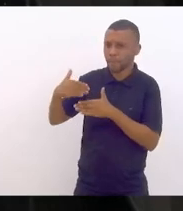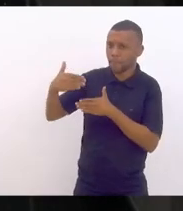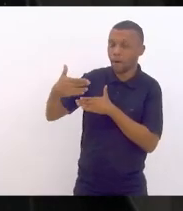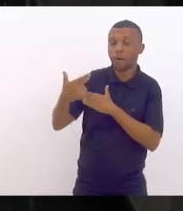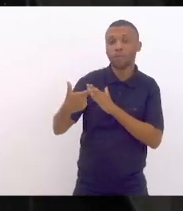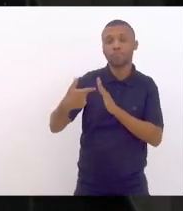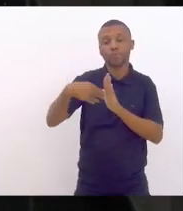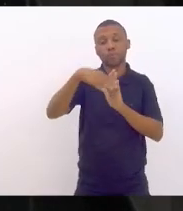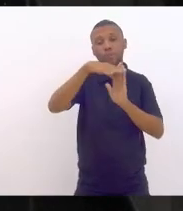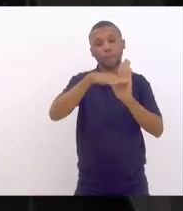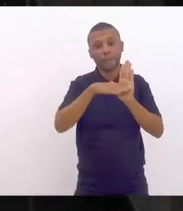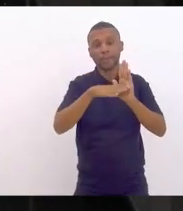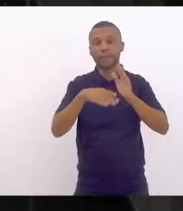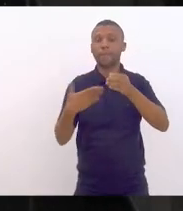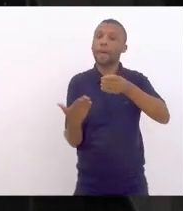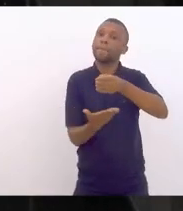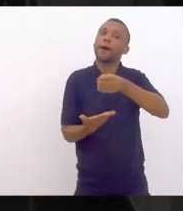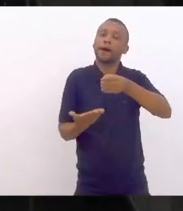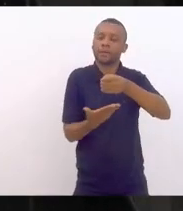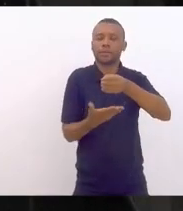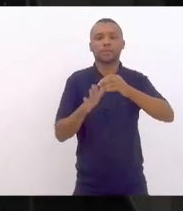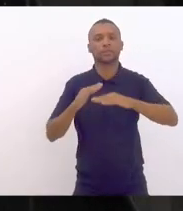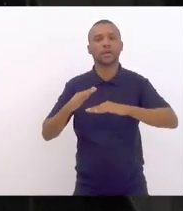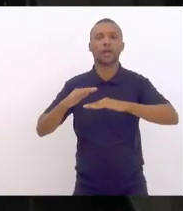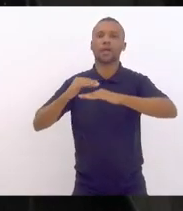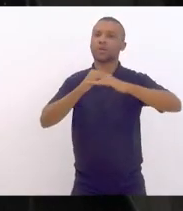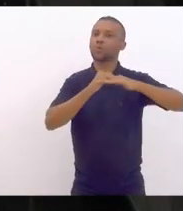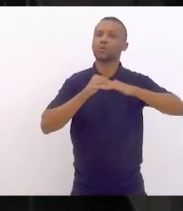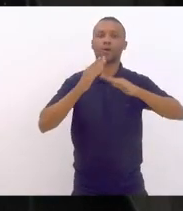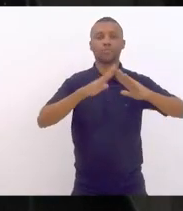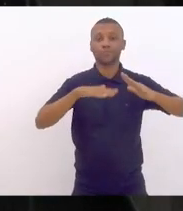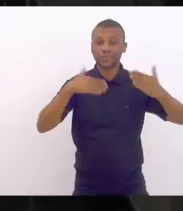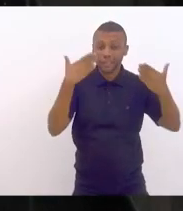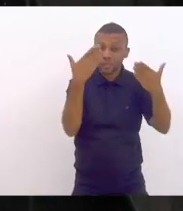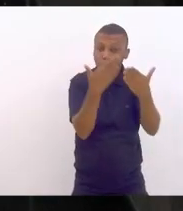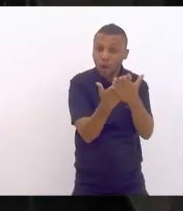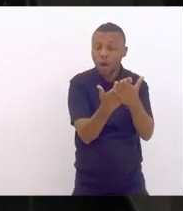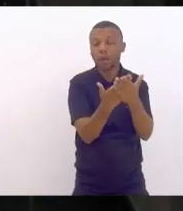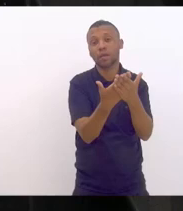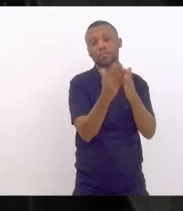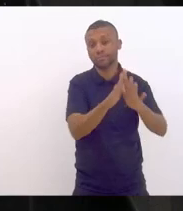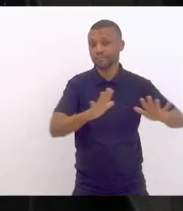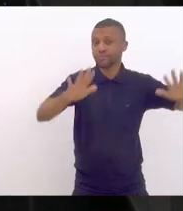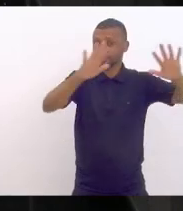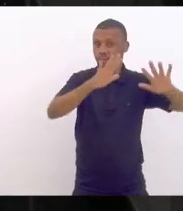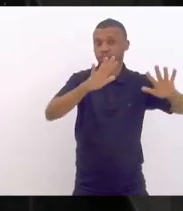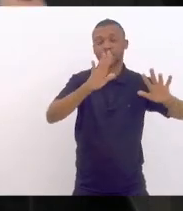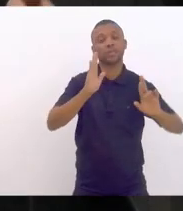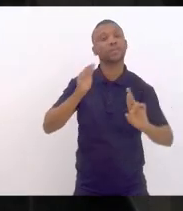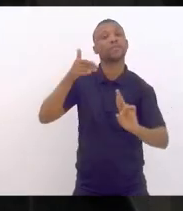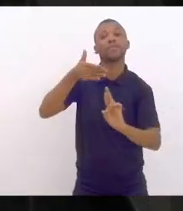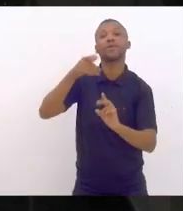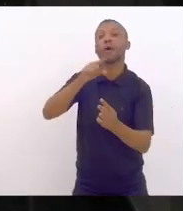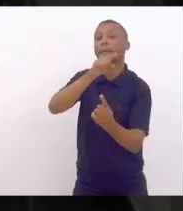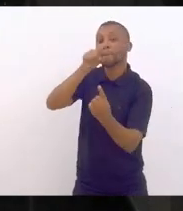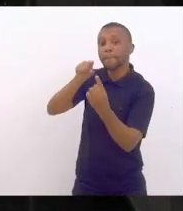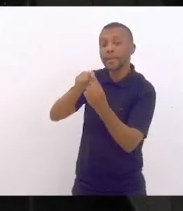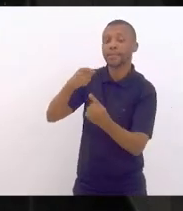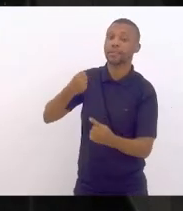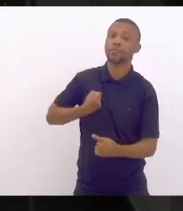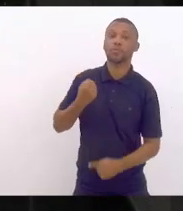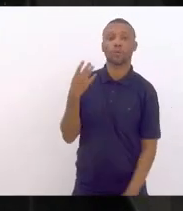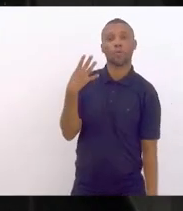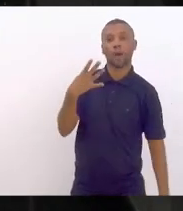nas escolas brasileiras notadamente no que se refere a meta 4 do Plano Nacional de Educação Infelizmente o plano nacional de educação